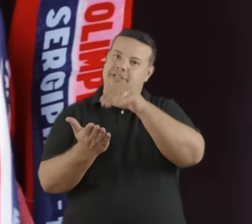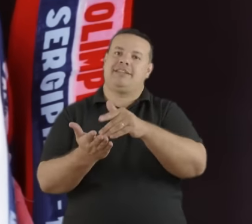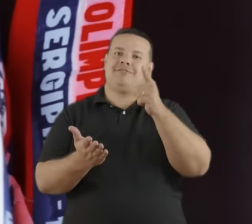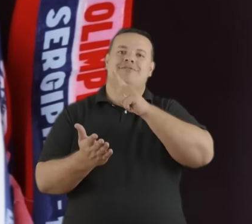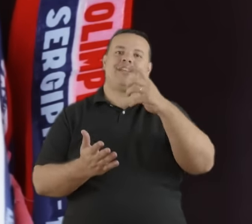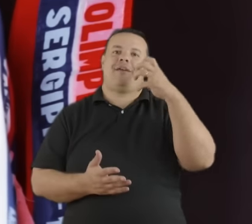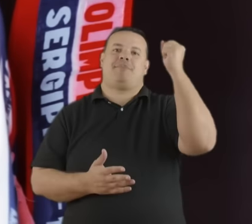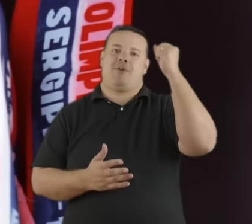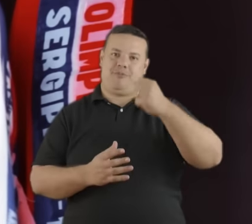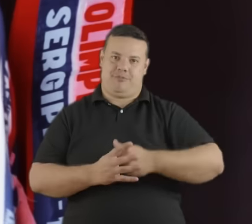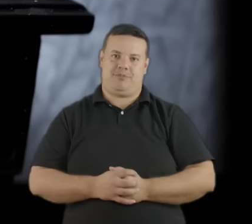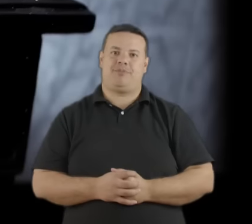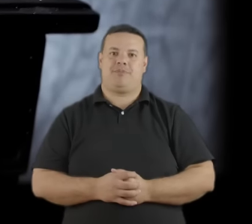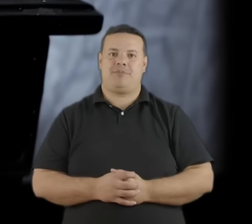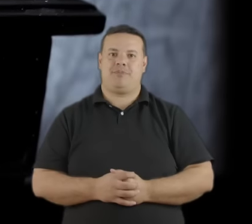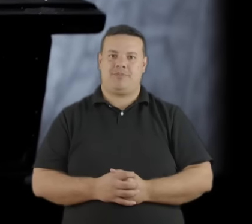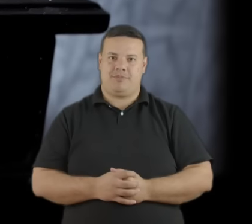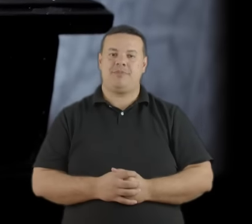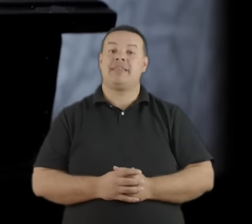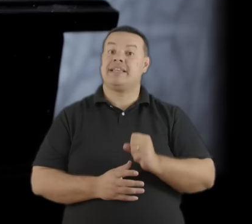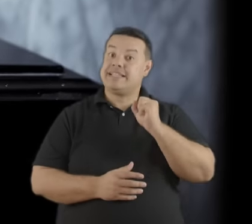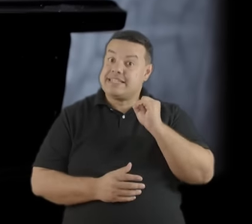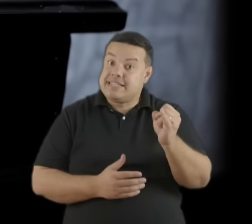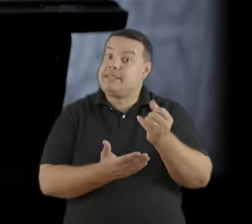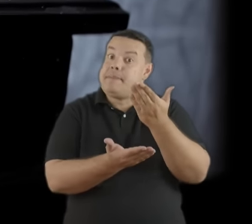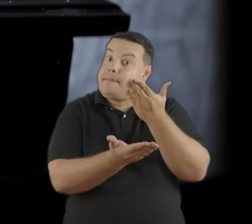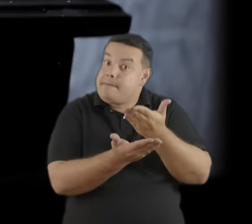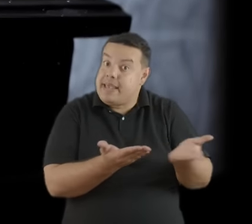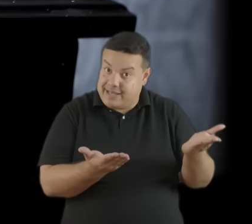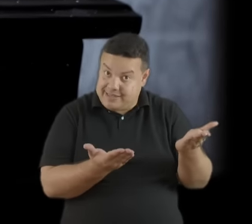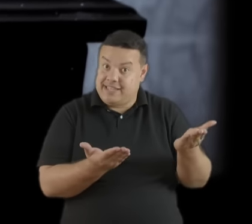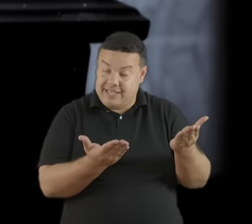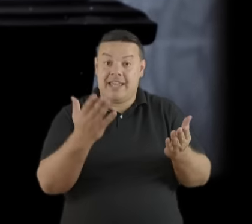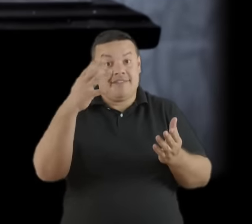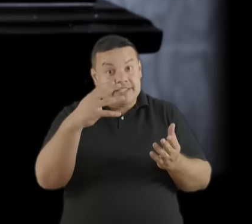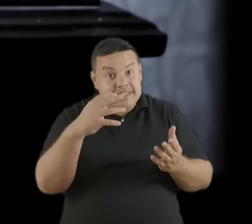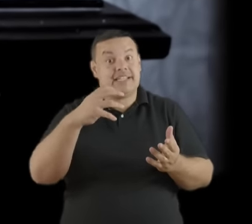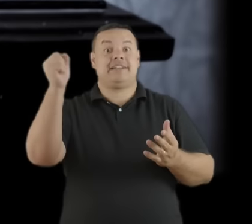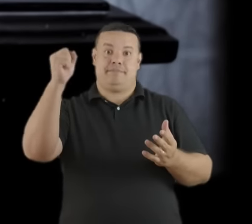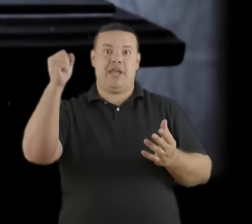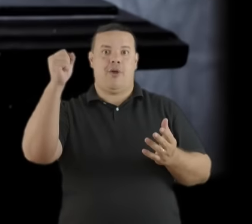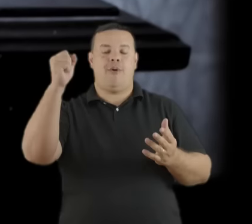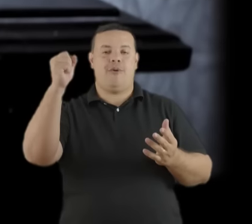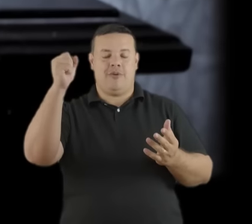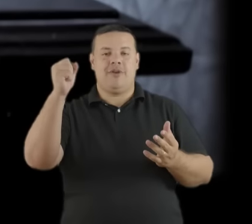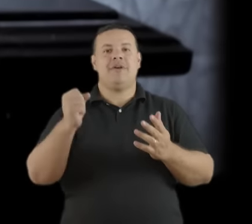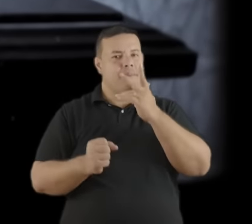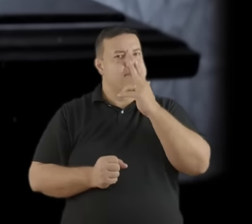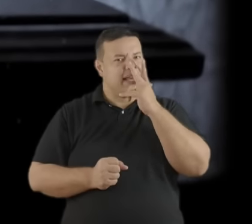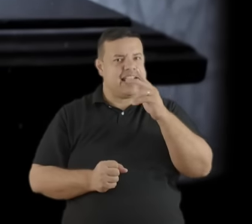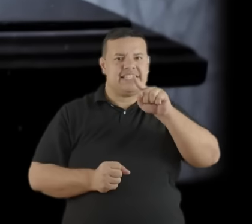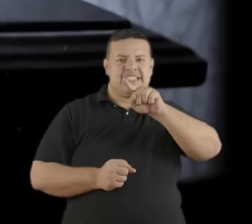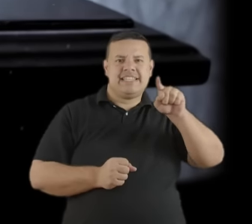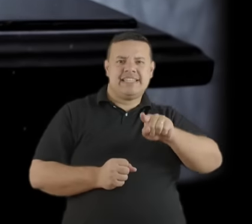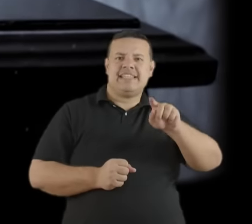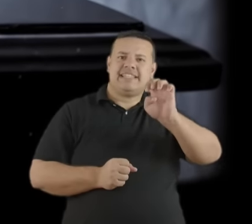seguiu o pito. Se perder, o tricolor é campeão. Não me parece confiante o